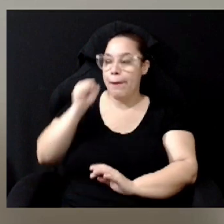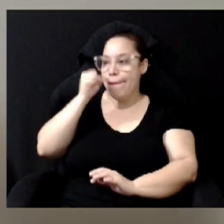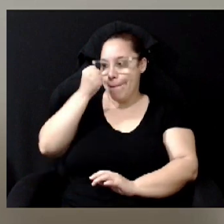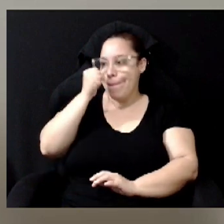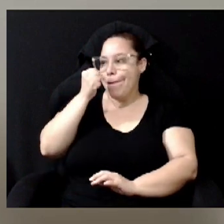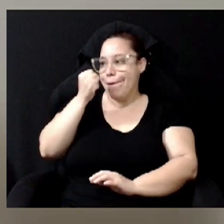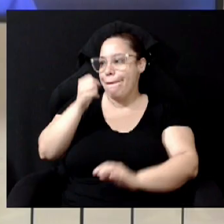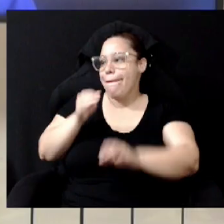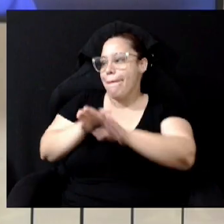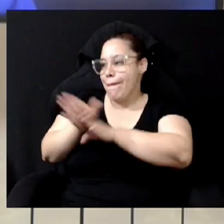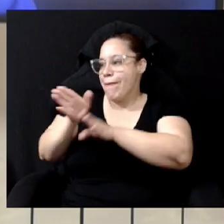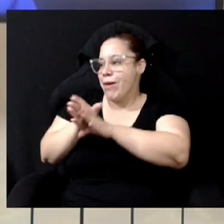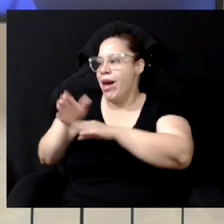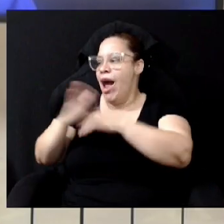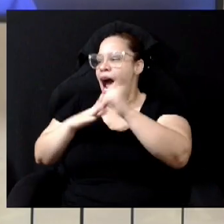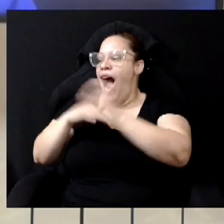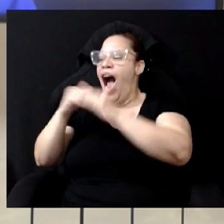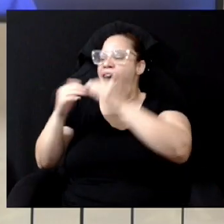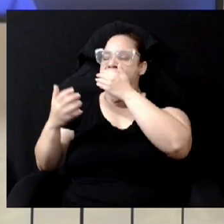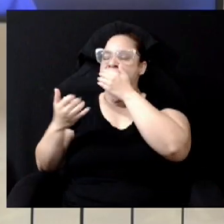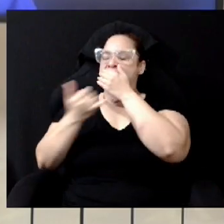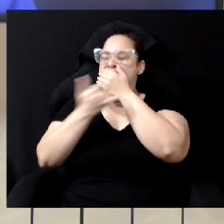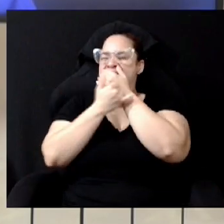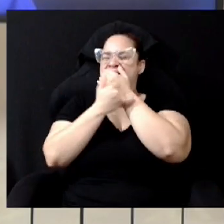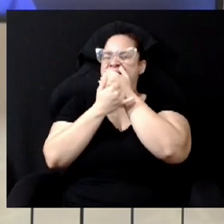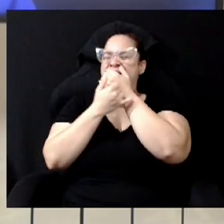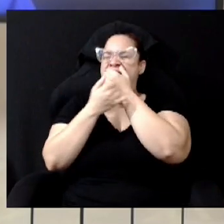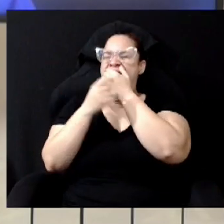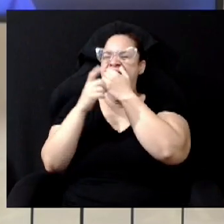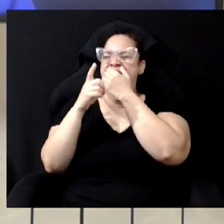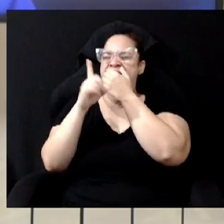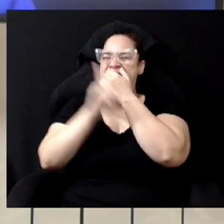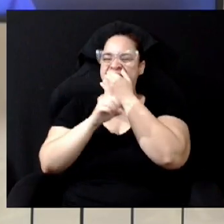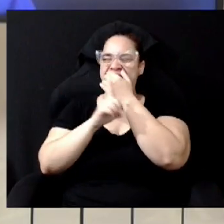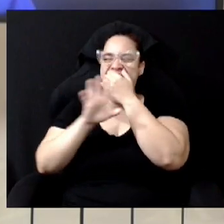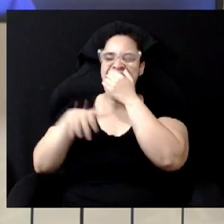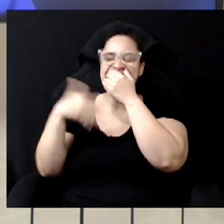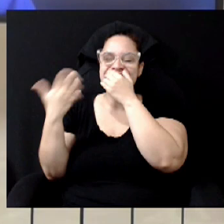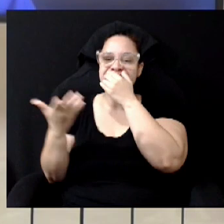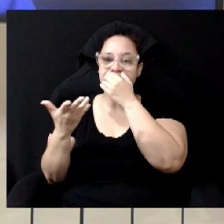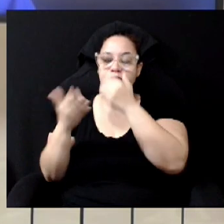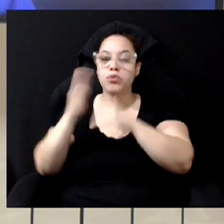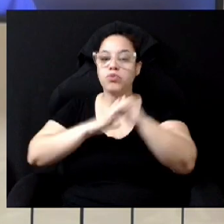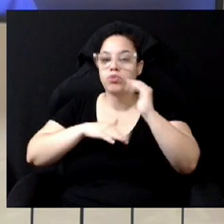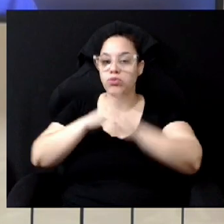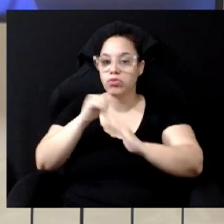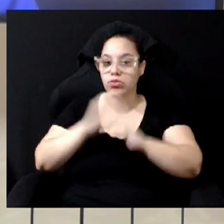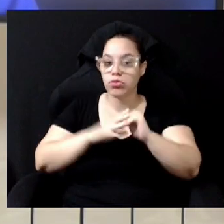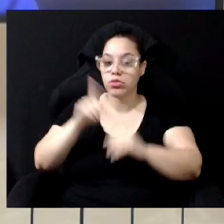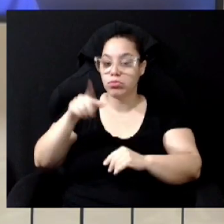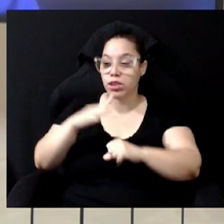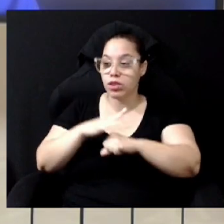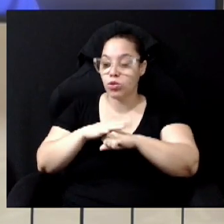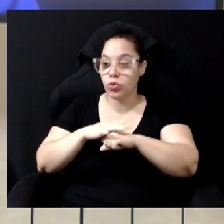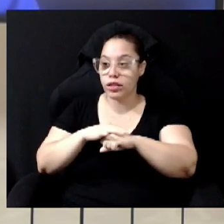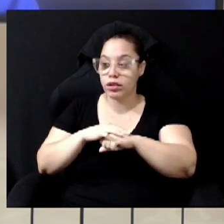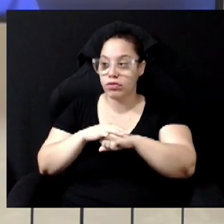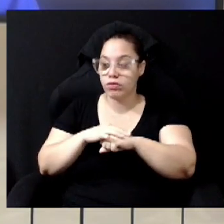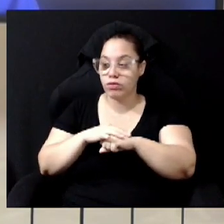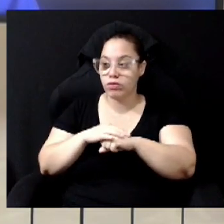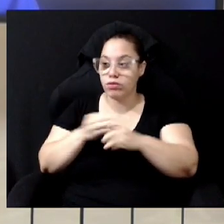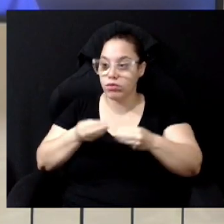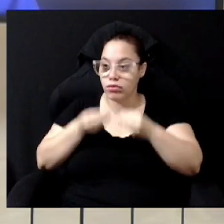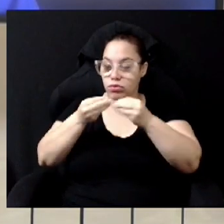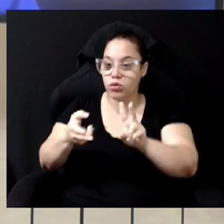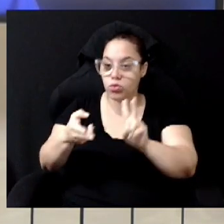tratamento. Doutor, e quais são as formas de tratamento para essa doença? Elas estão disponíveis no SUS?